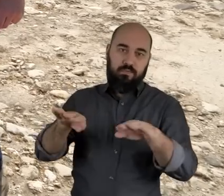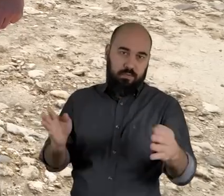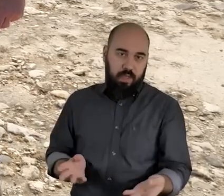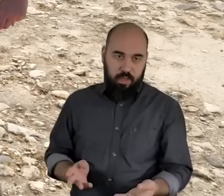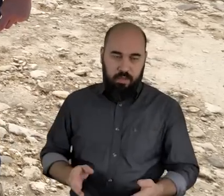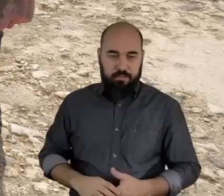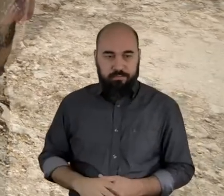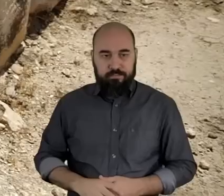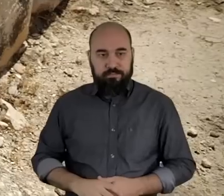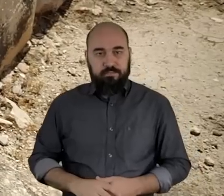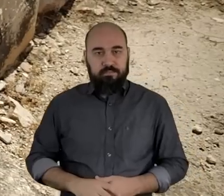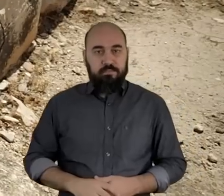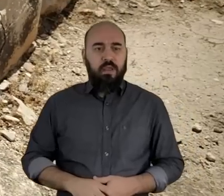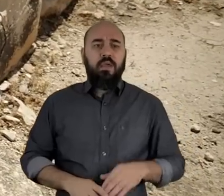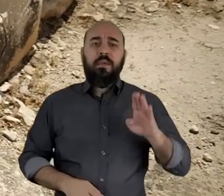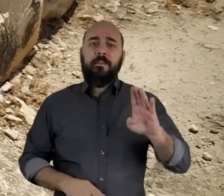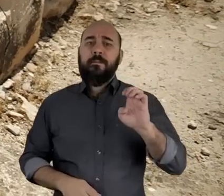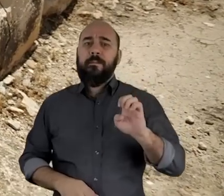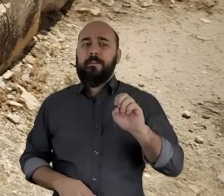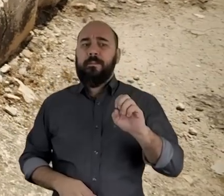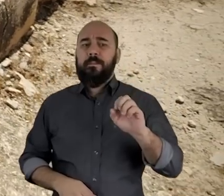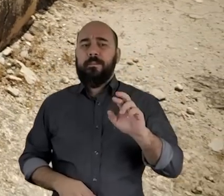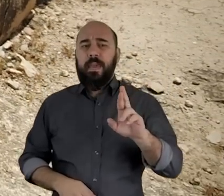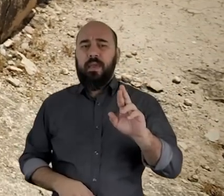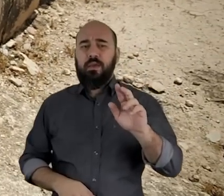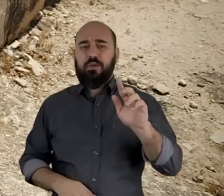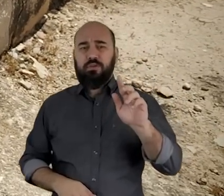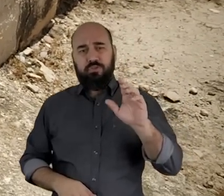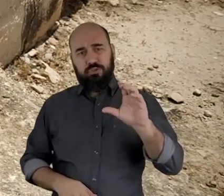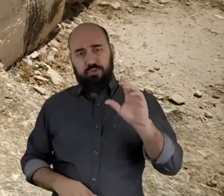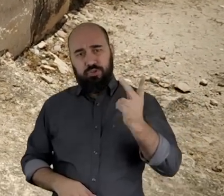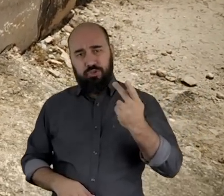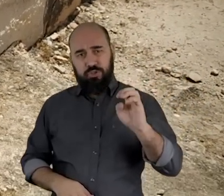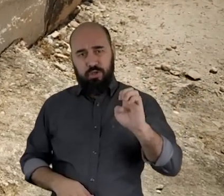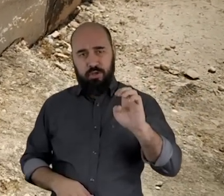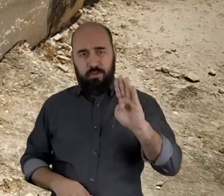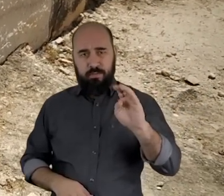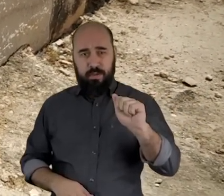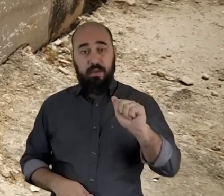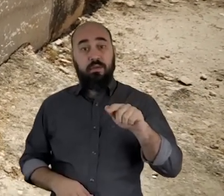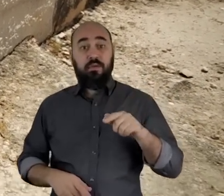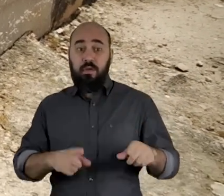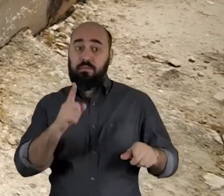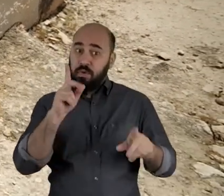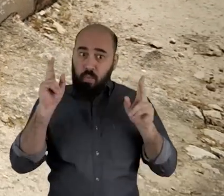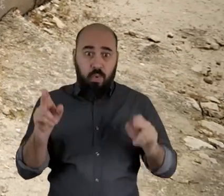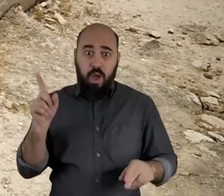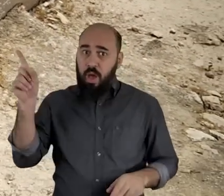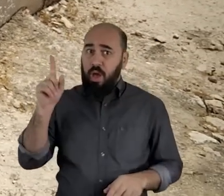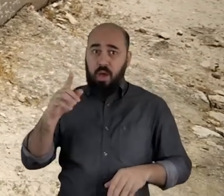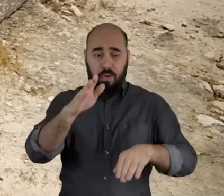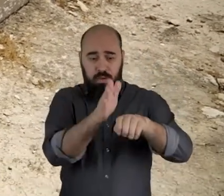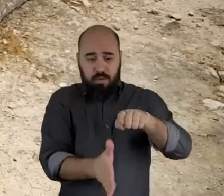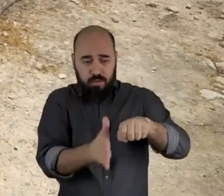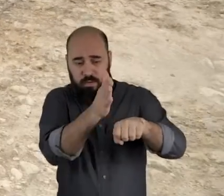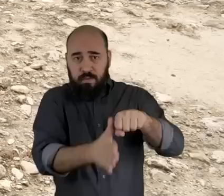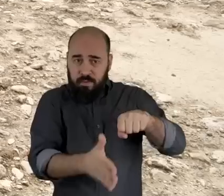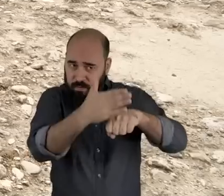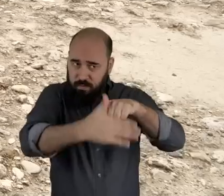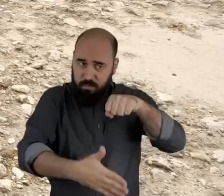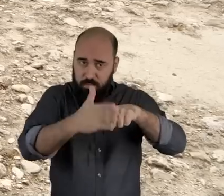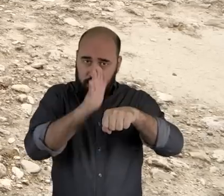nós encontramos um altar colocado ali com pedras lavradas. E eu falei que aquele era um altar pagão na cidade de Beersheba. Então alguns animais